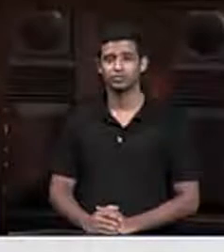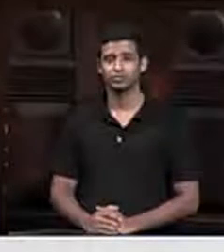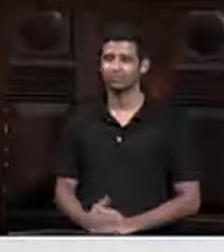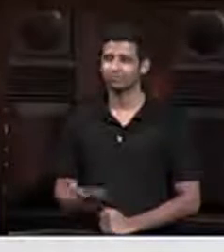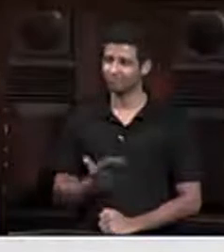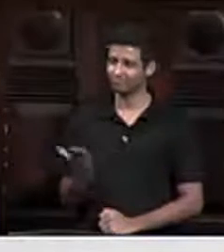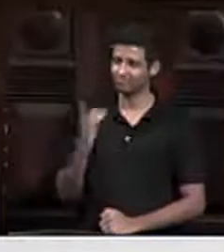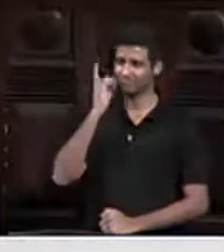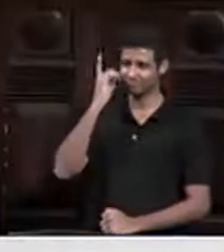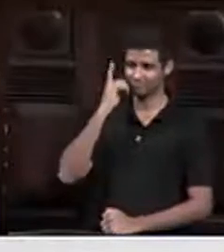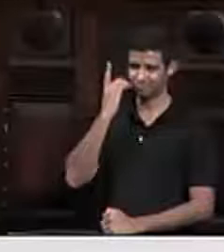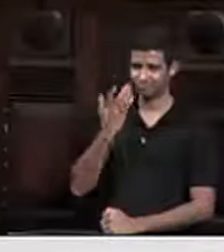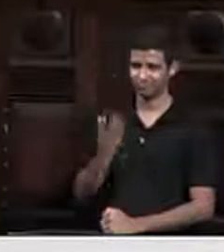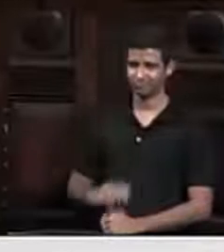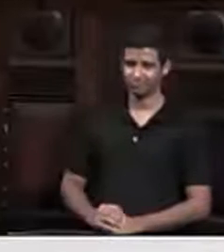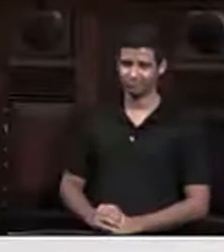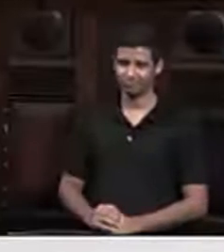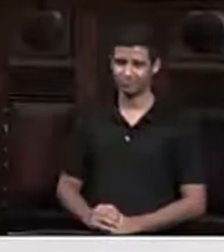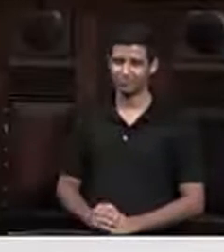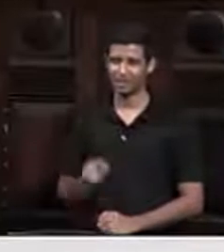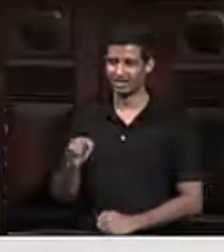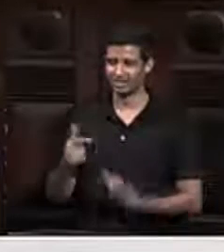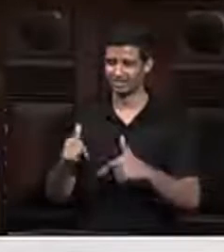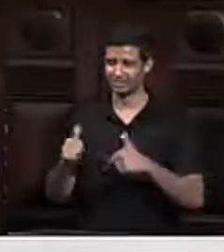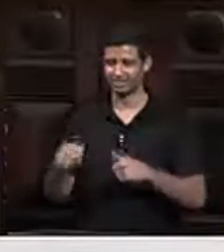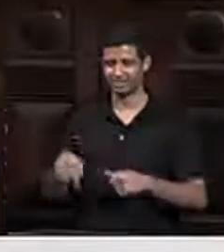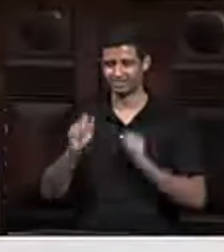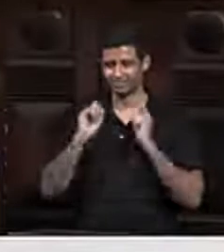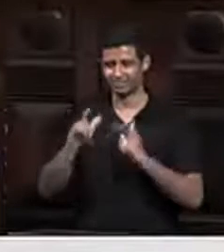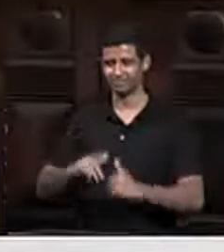senhoras e senhores deputados, servidores desta casa,